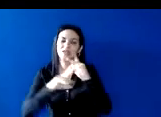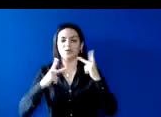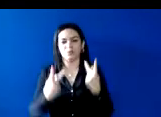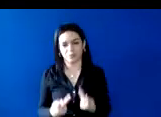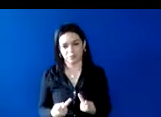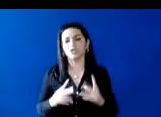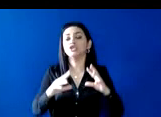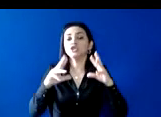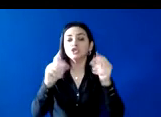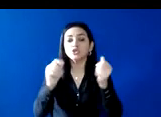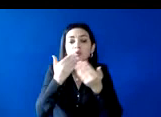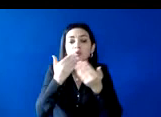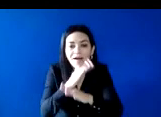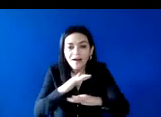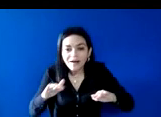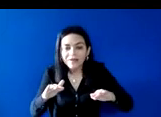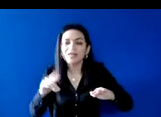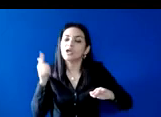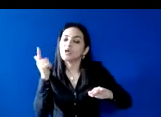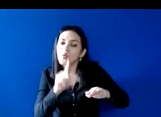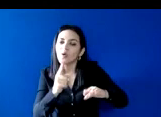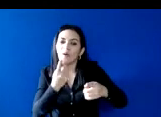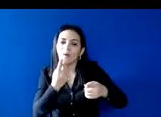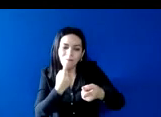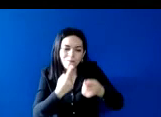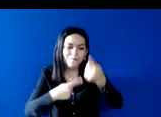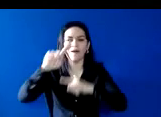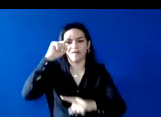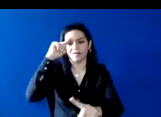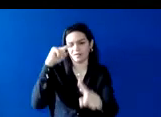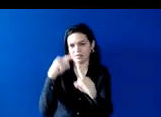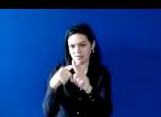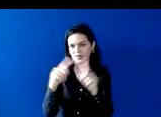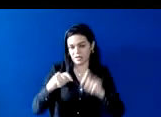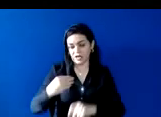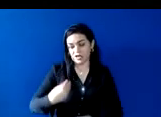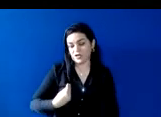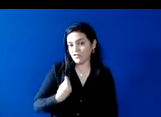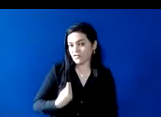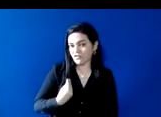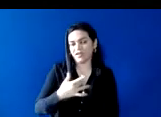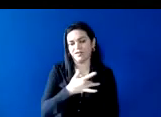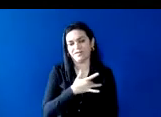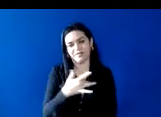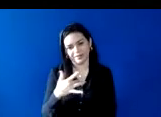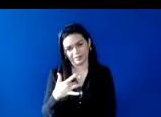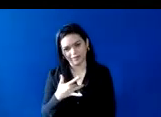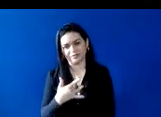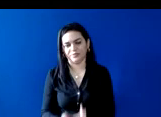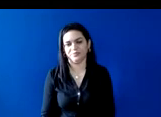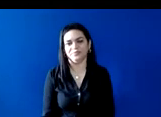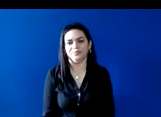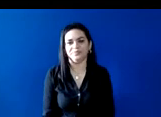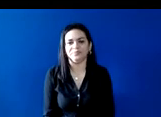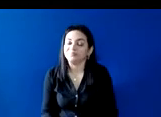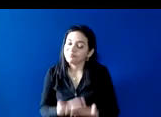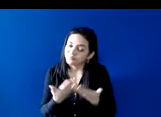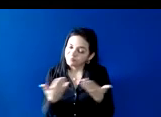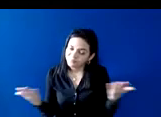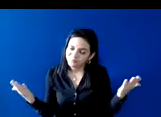e que toda criança atinja seu máximo potencial de vida e de saúde. É